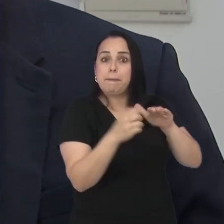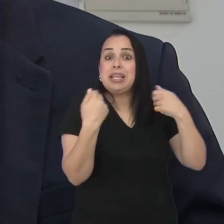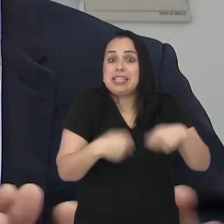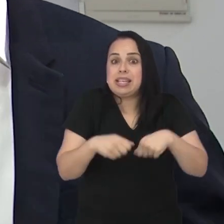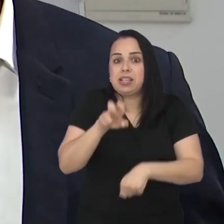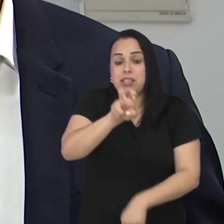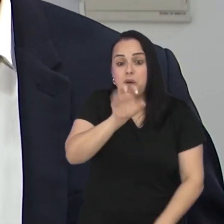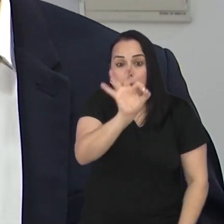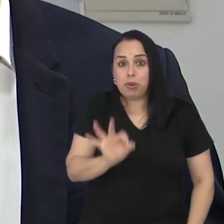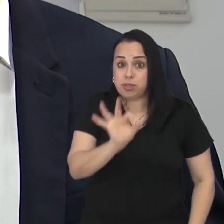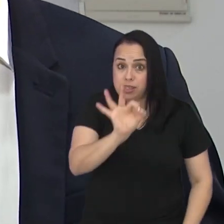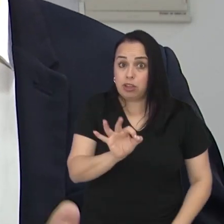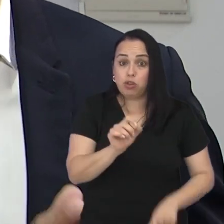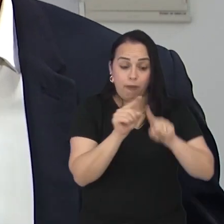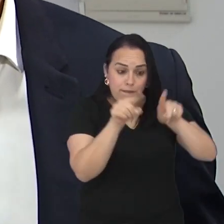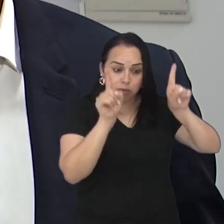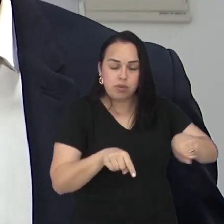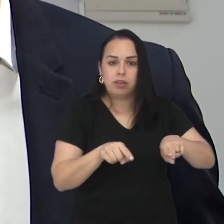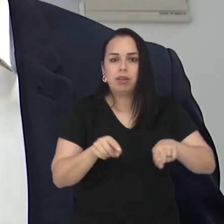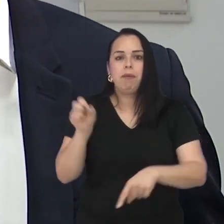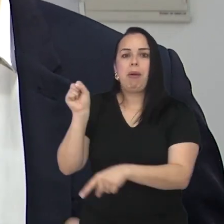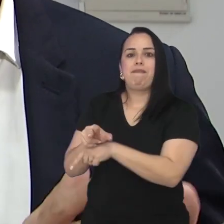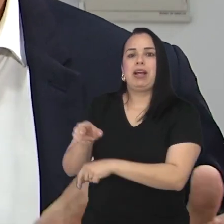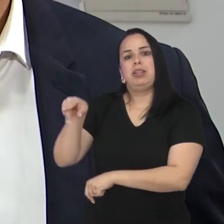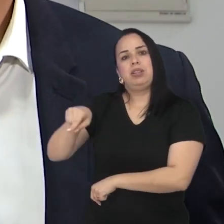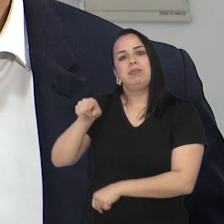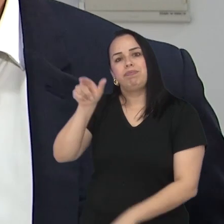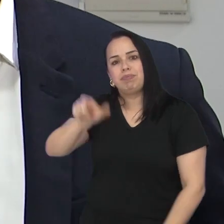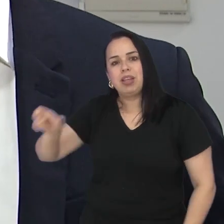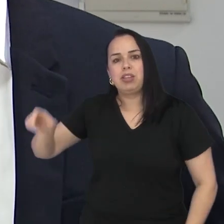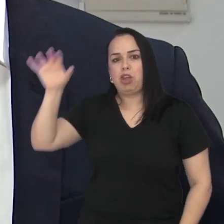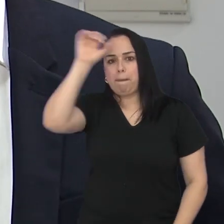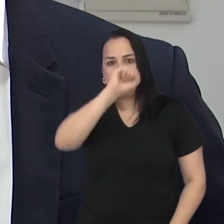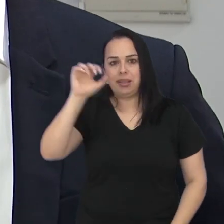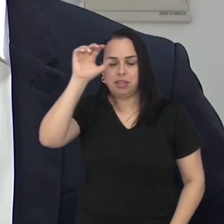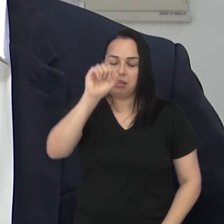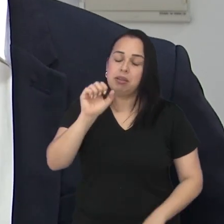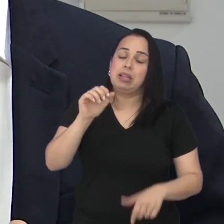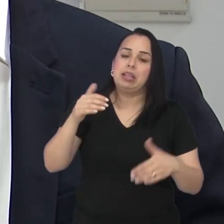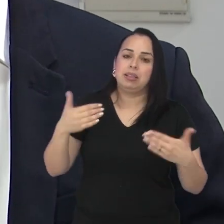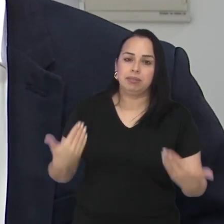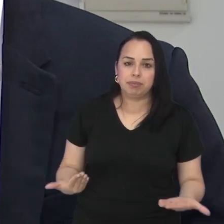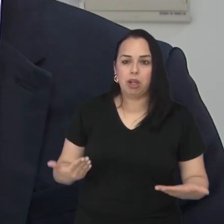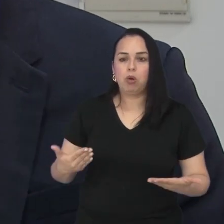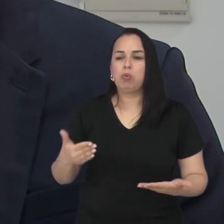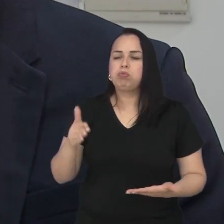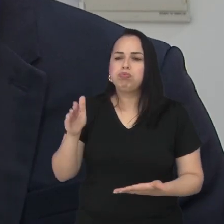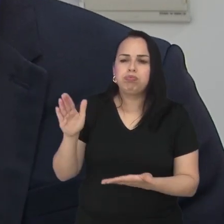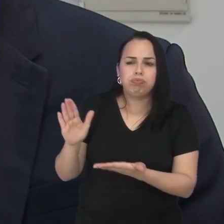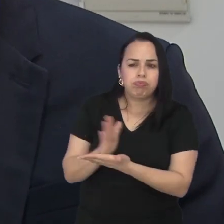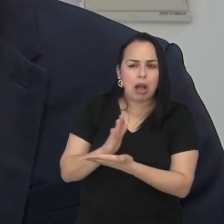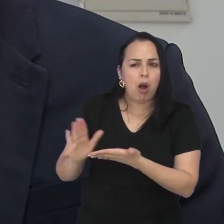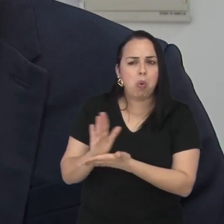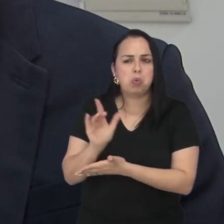a destinarem 5% do seu quadro de funcionários para vagas de aprendizes. Então, muitas vezes, um